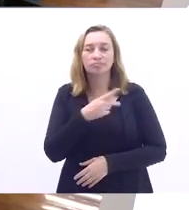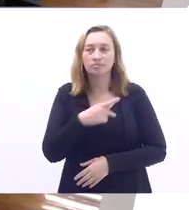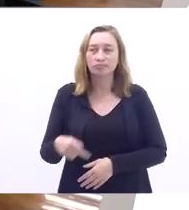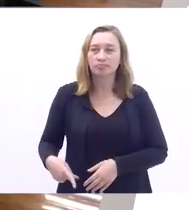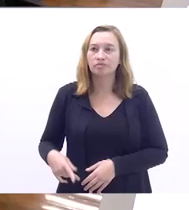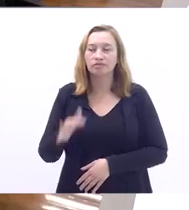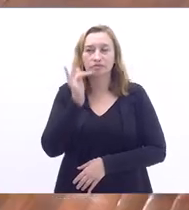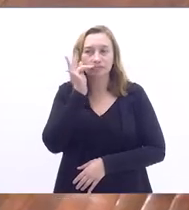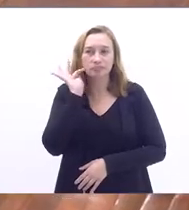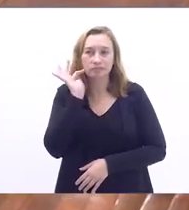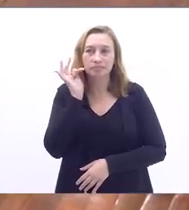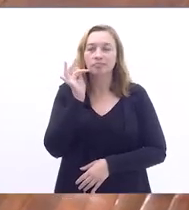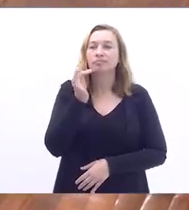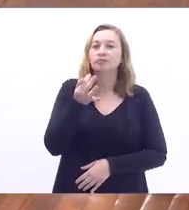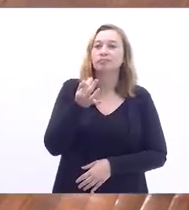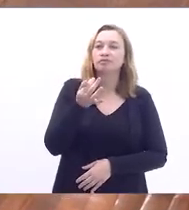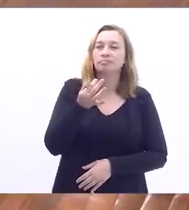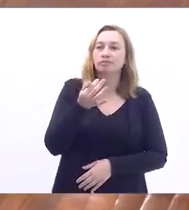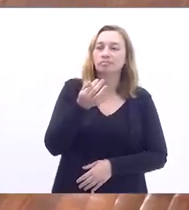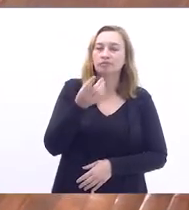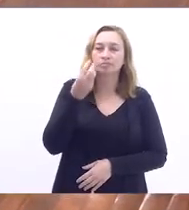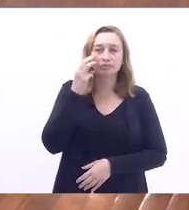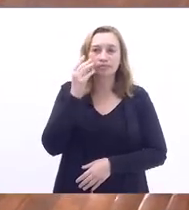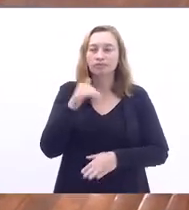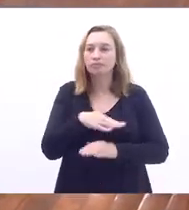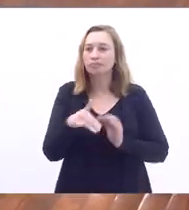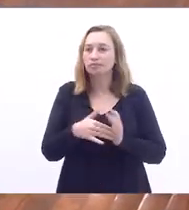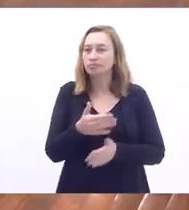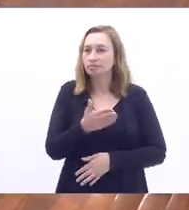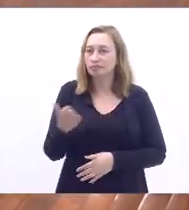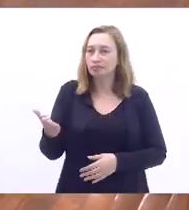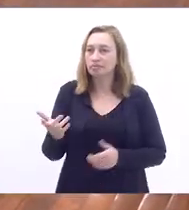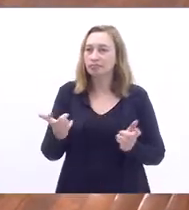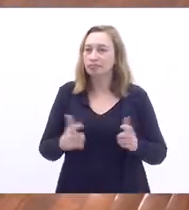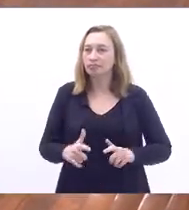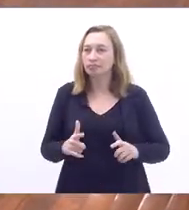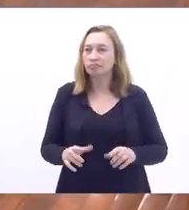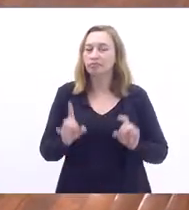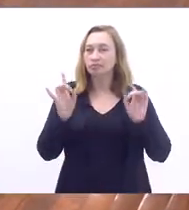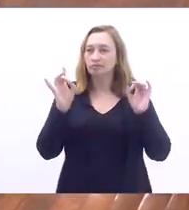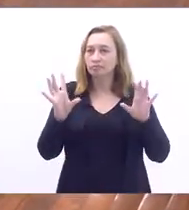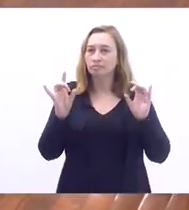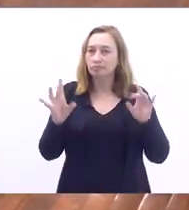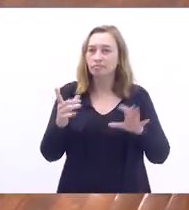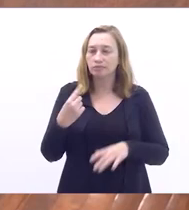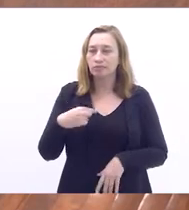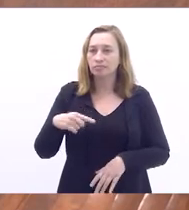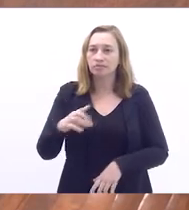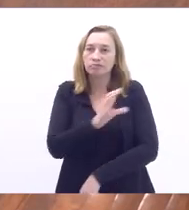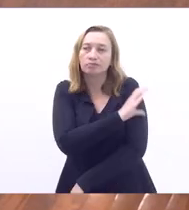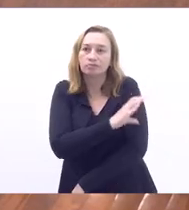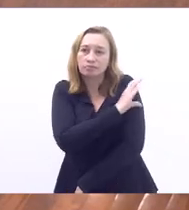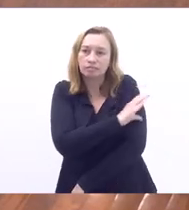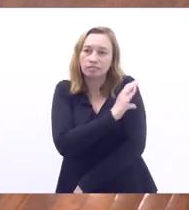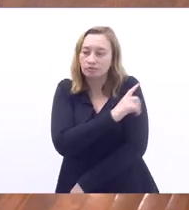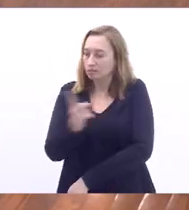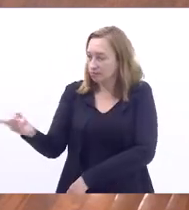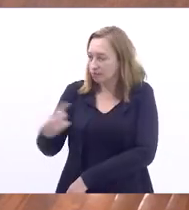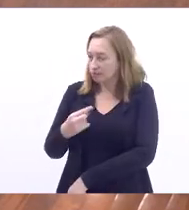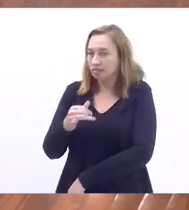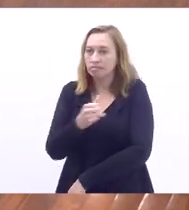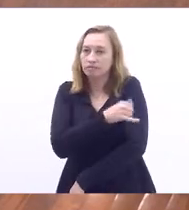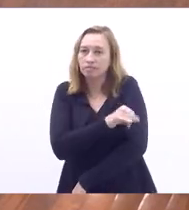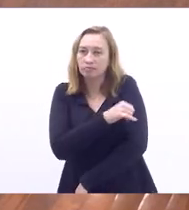fotografia e Carneiro cumprimento a todos os presentes especialmente pessoal que veio lá de Campos aqui para o Rio de Janeiro